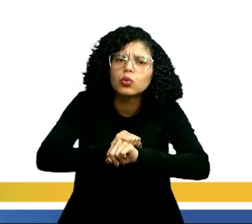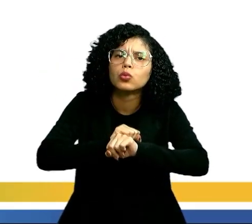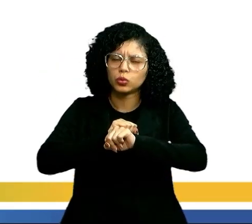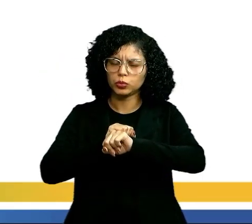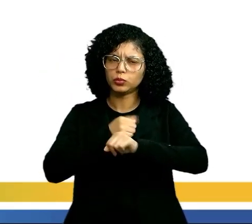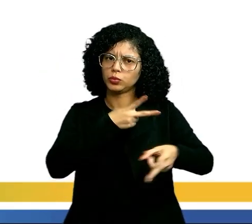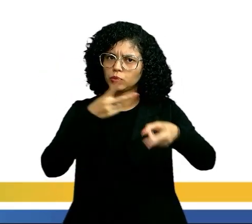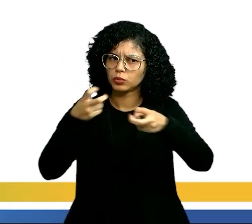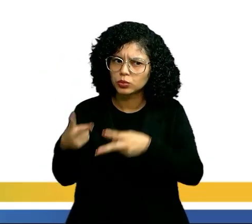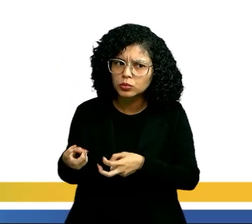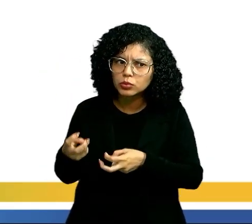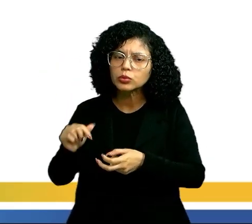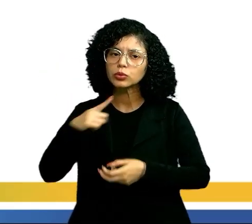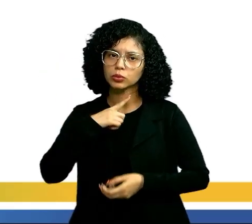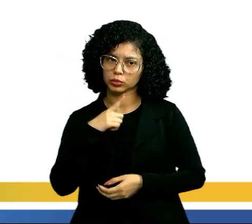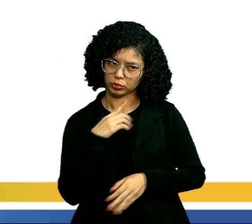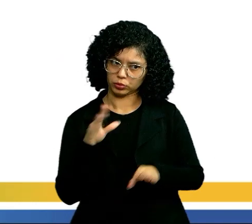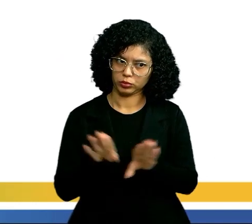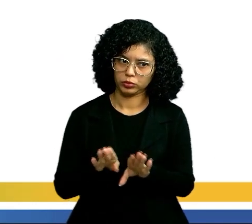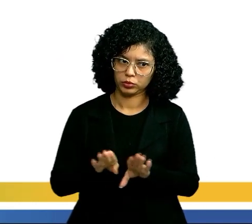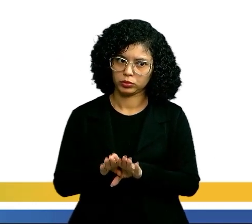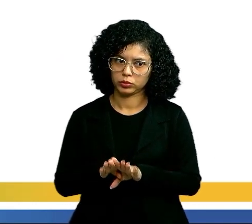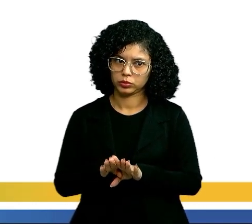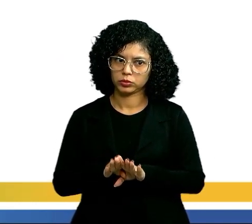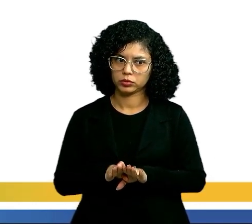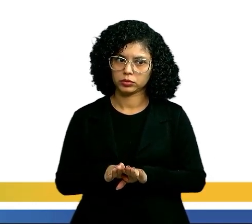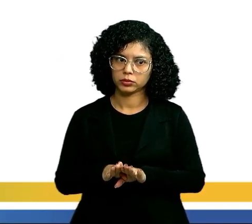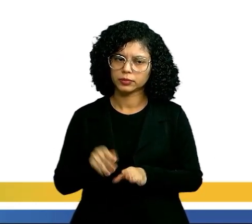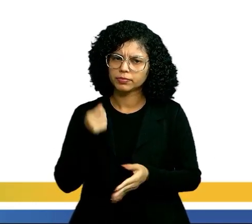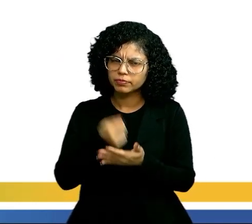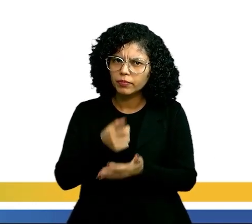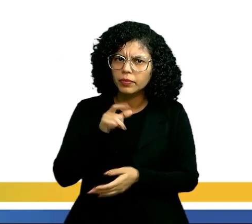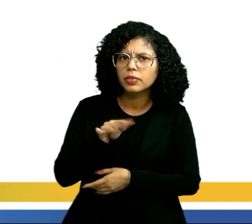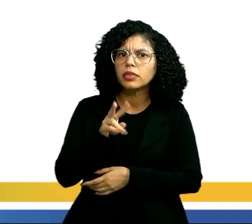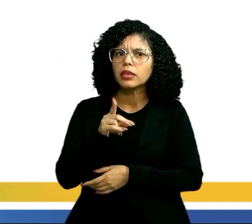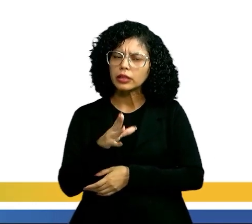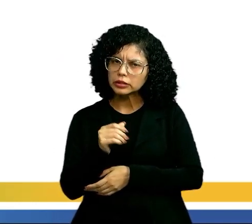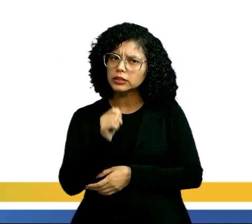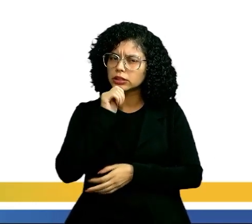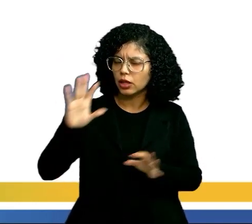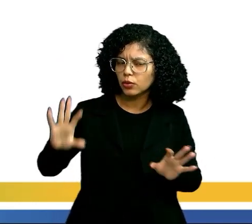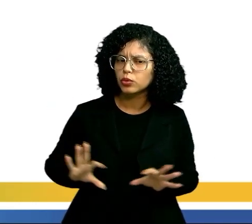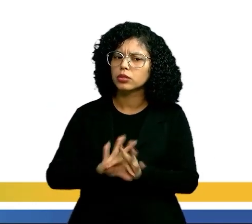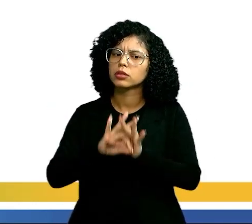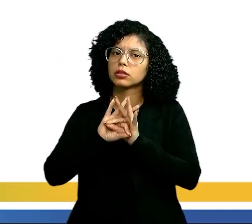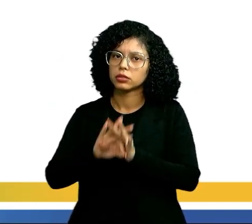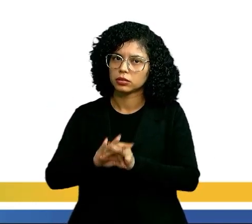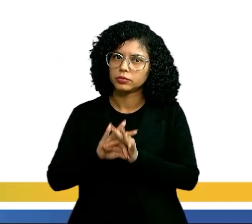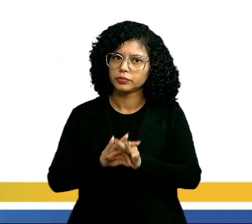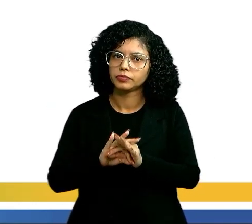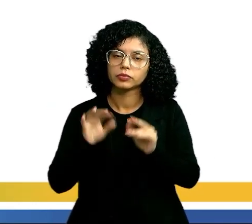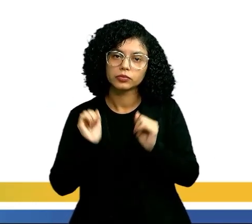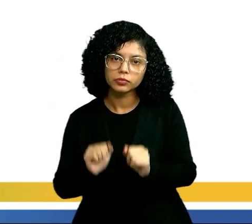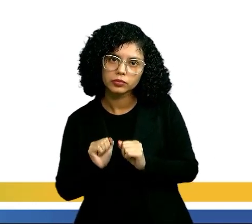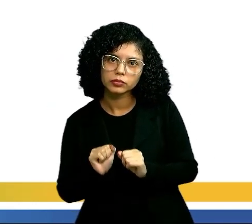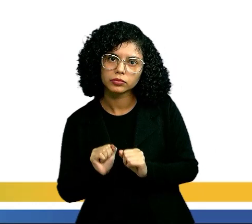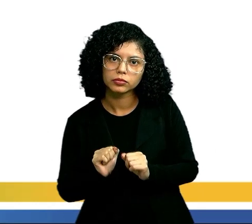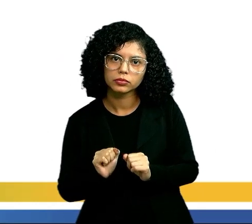a gente percebe que as redes de transporte são mais densas, são mais interligadas, né? E elas